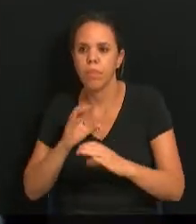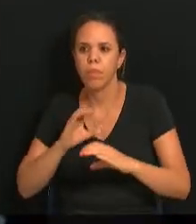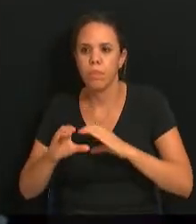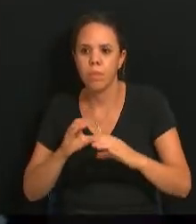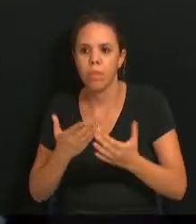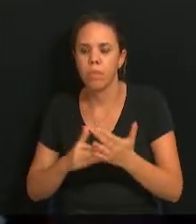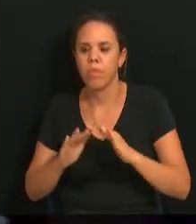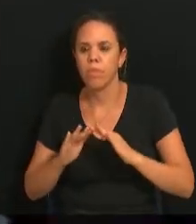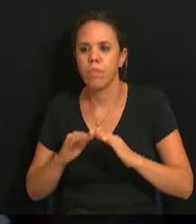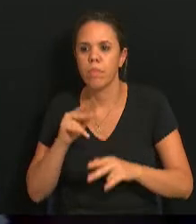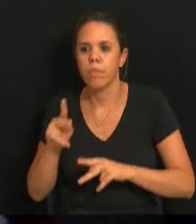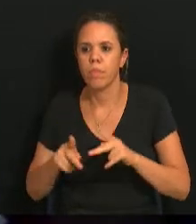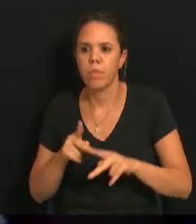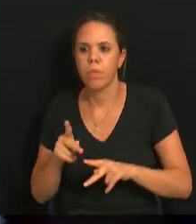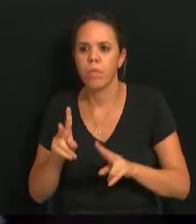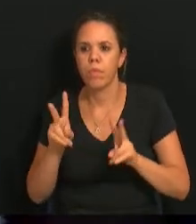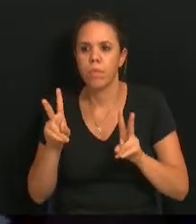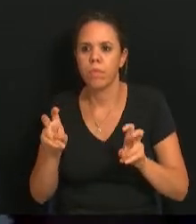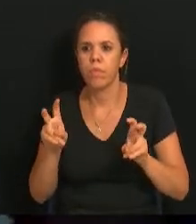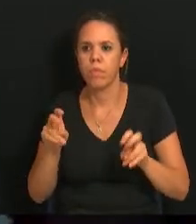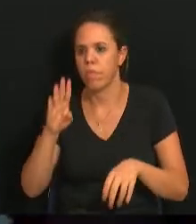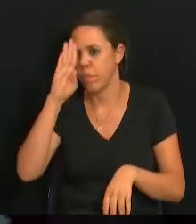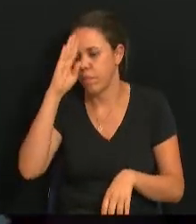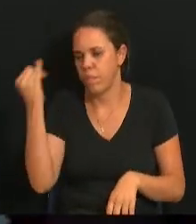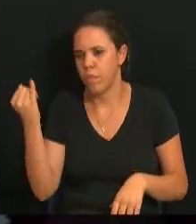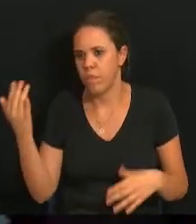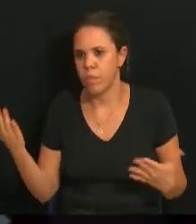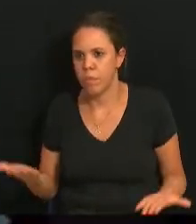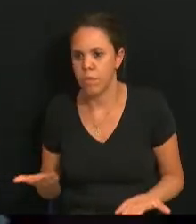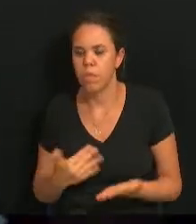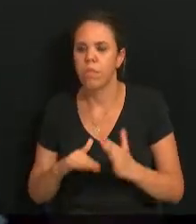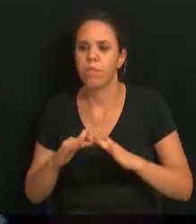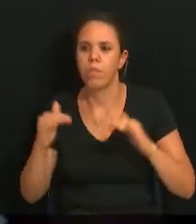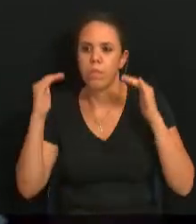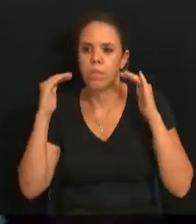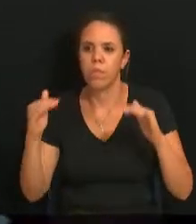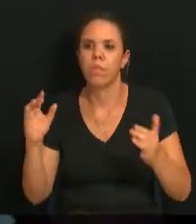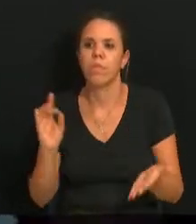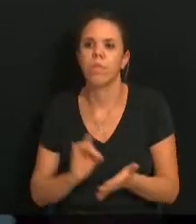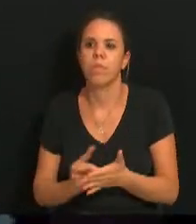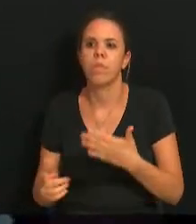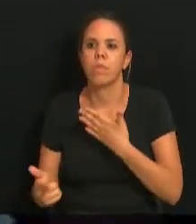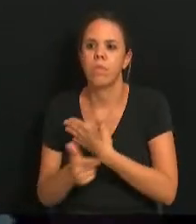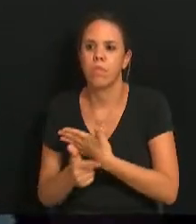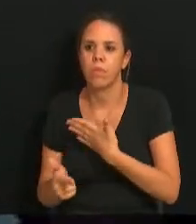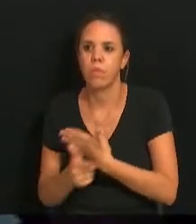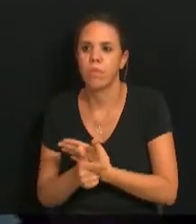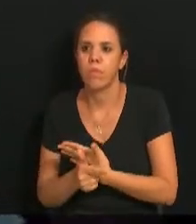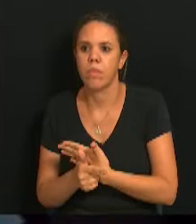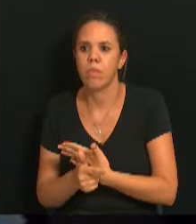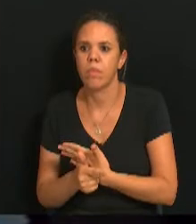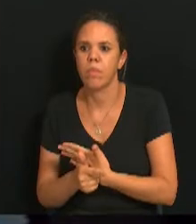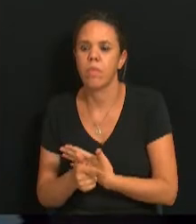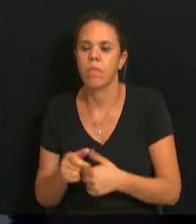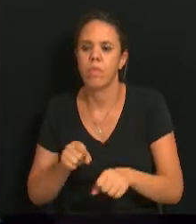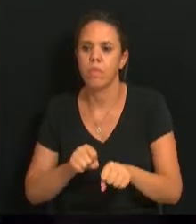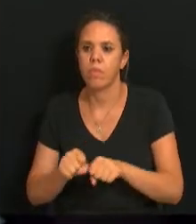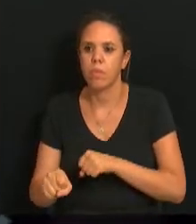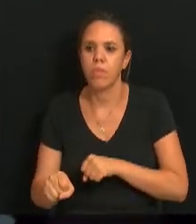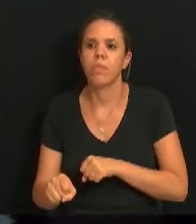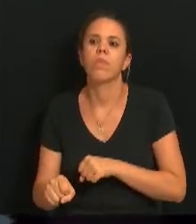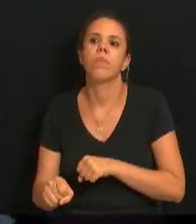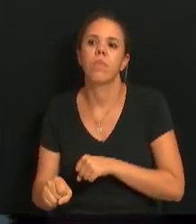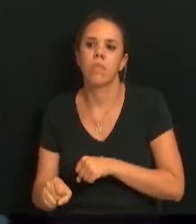com a comunidade. Esse é um aspecto chave hoje para que a escola cumpra efetivamente um papel de uma formação